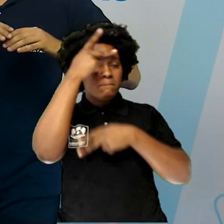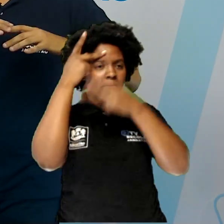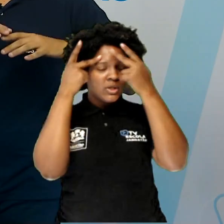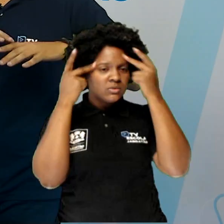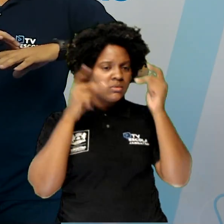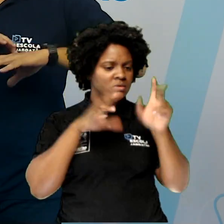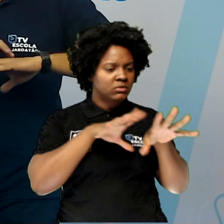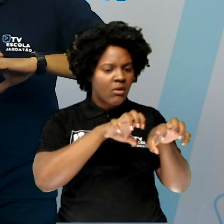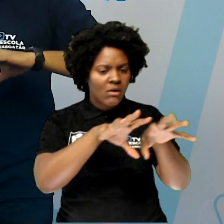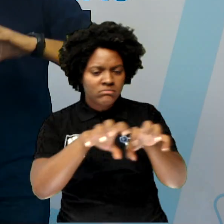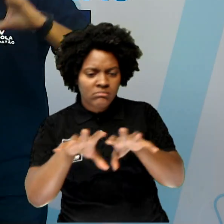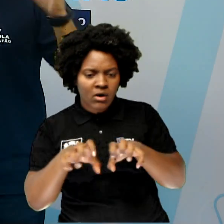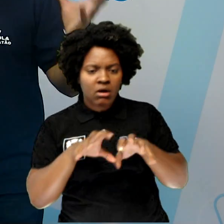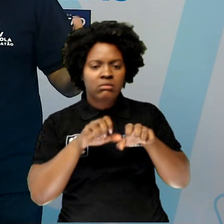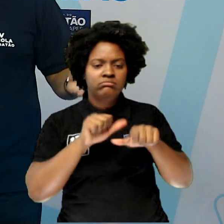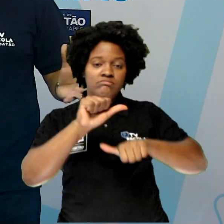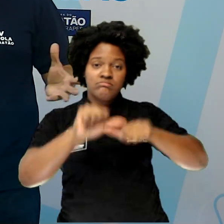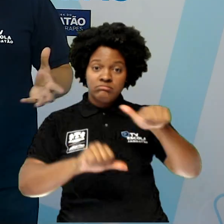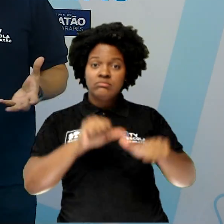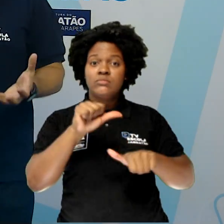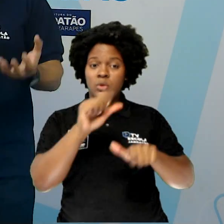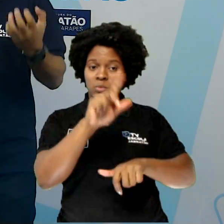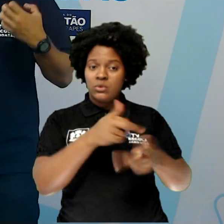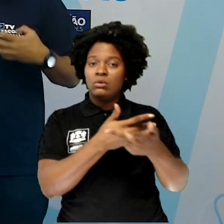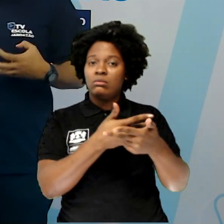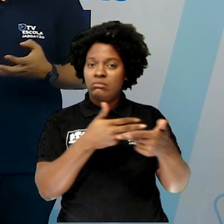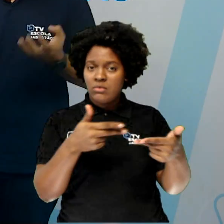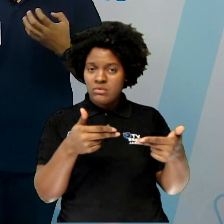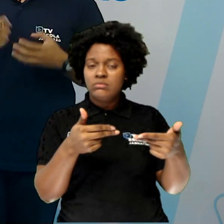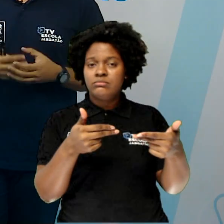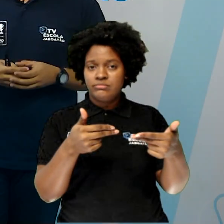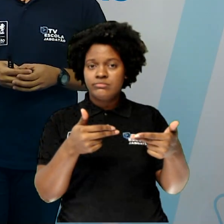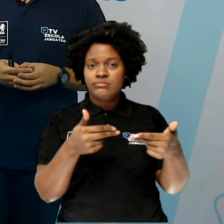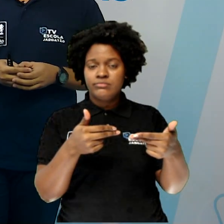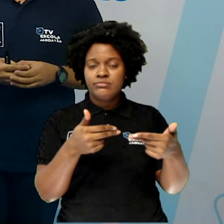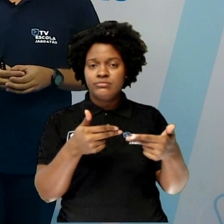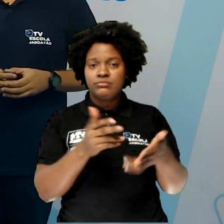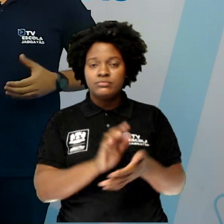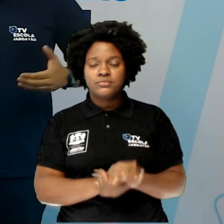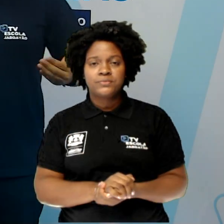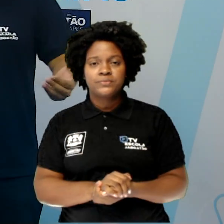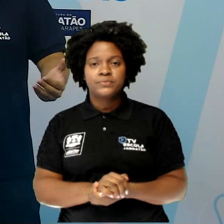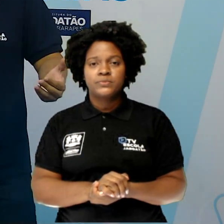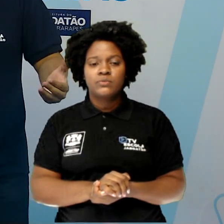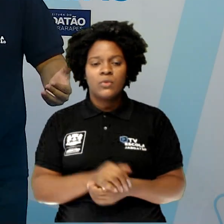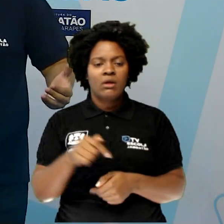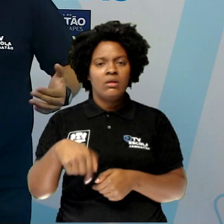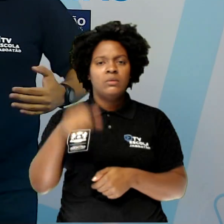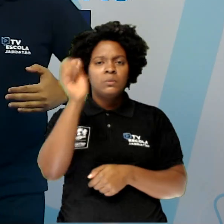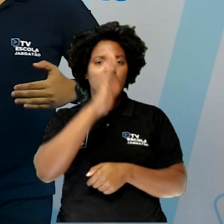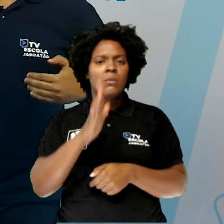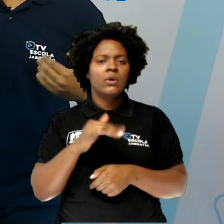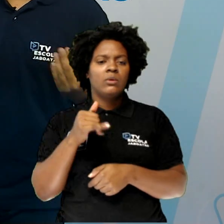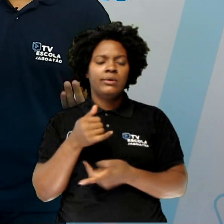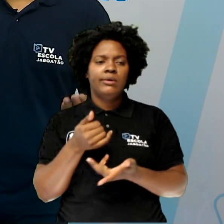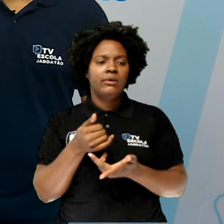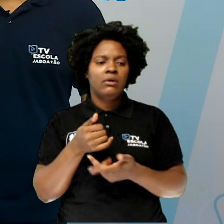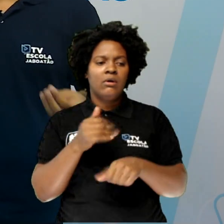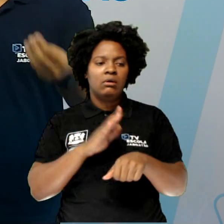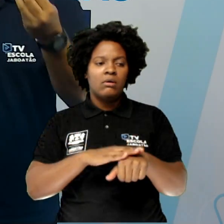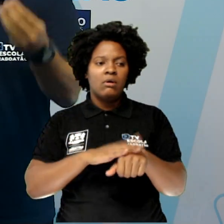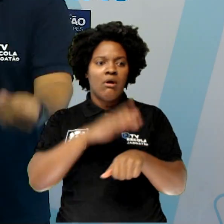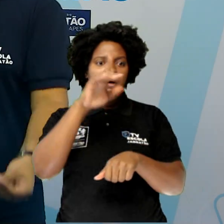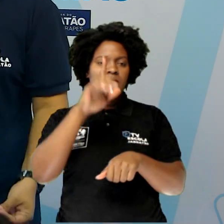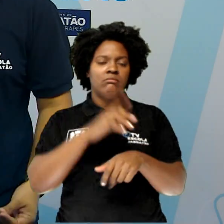fazem, assim, um benefício tremendo para a natureza, retirando materiais para ser reciclado. O Brasil, por exemplo, é um dos líderes mundiais